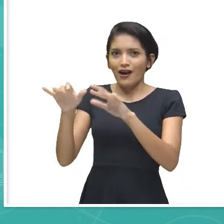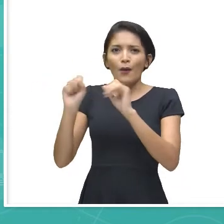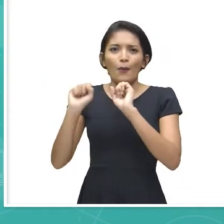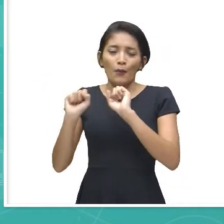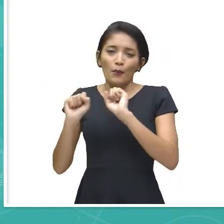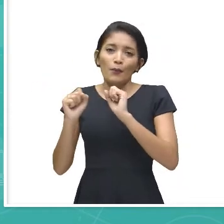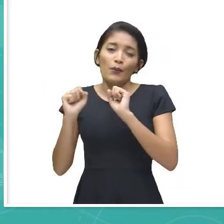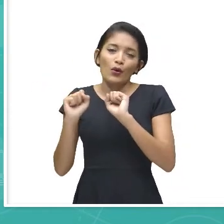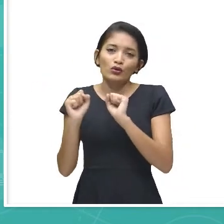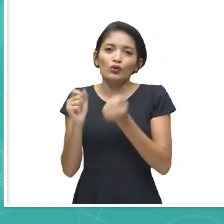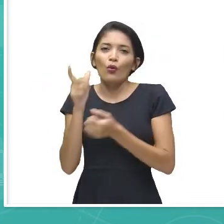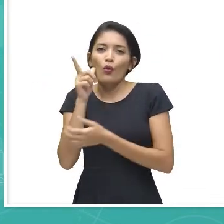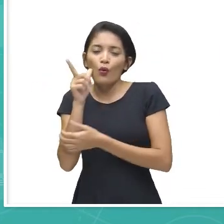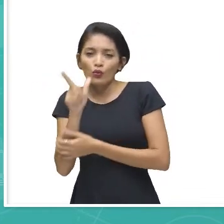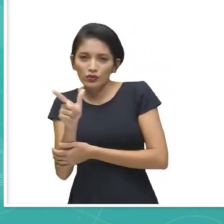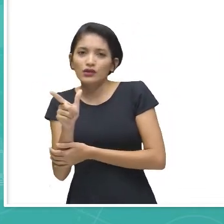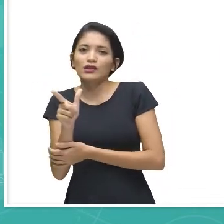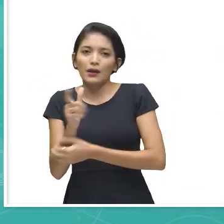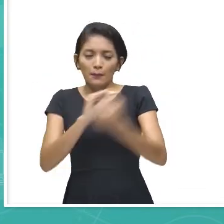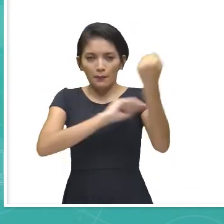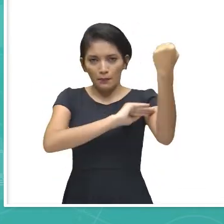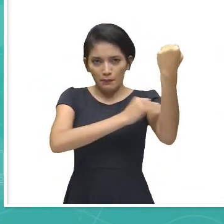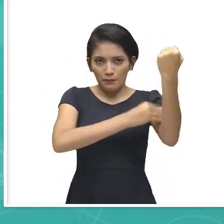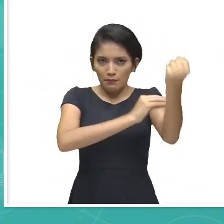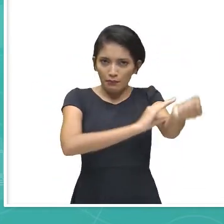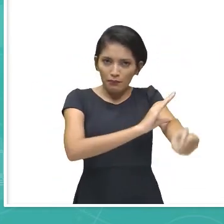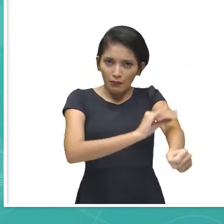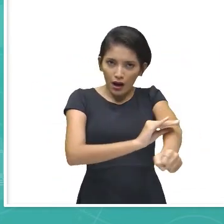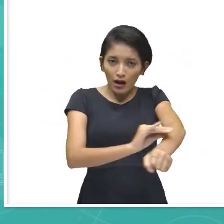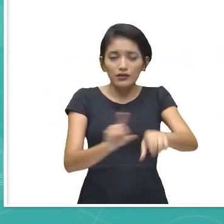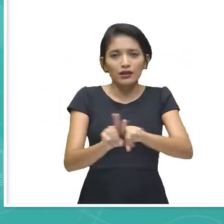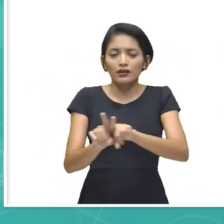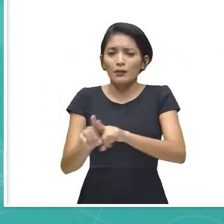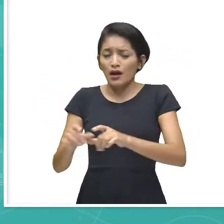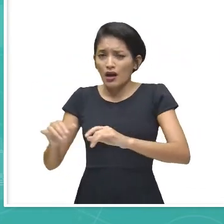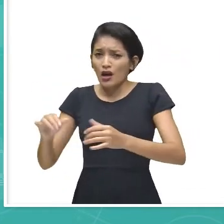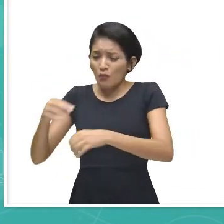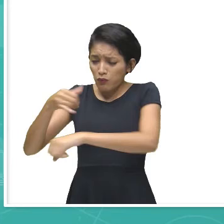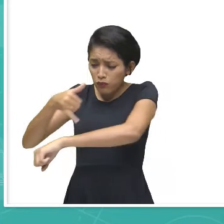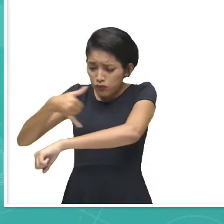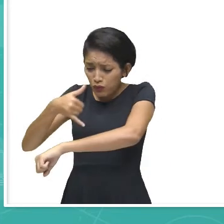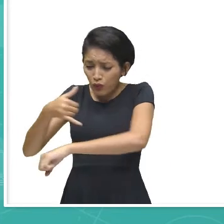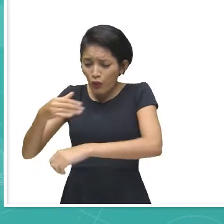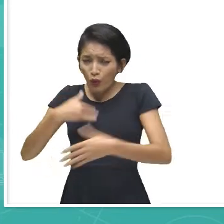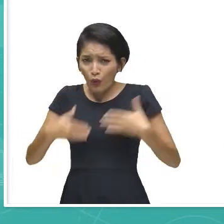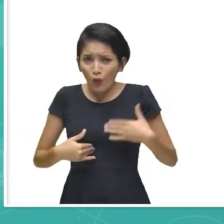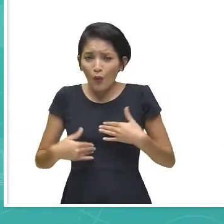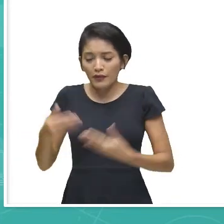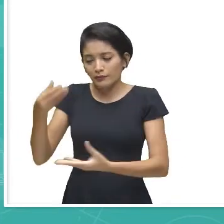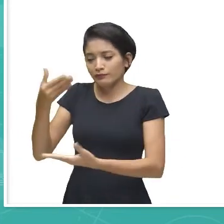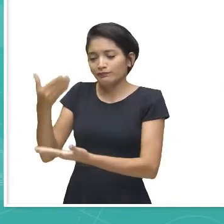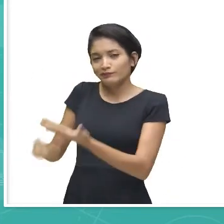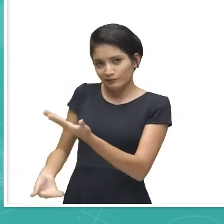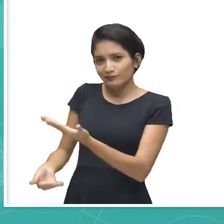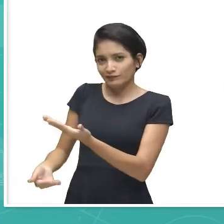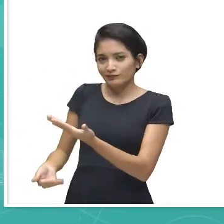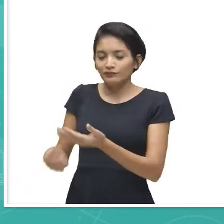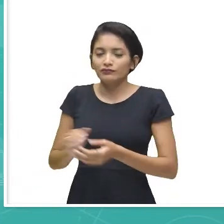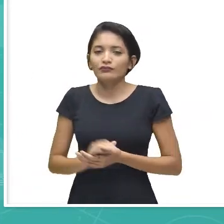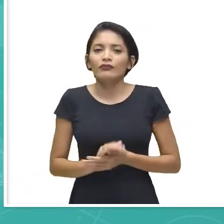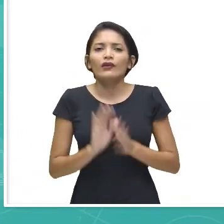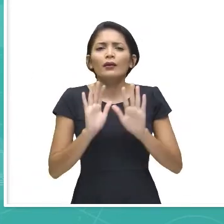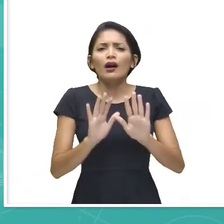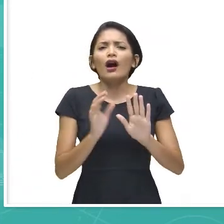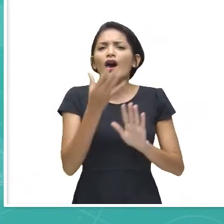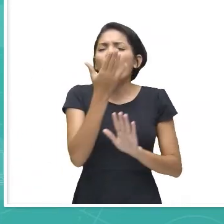ganhar massa e perder gordura também assim, ó, bem rápido, tá? E como seria a